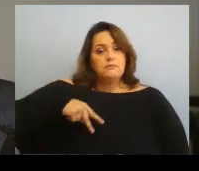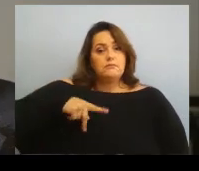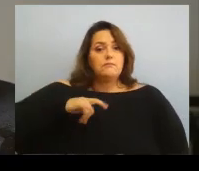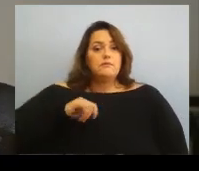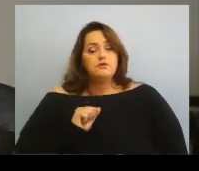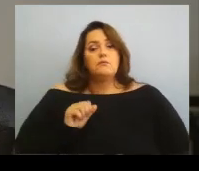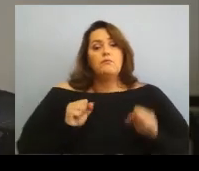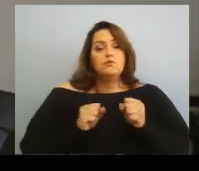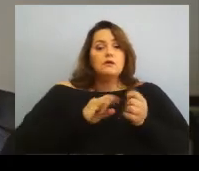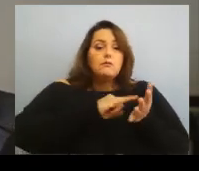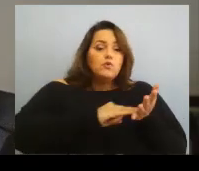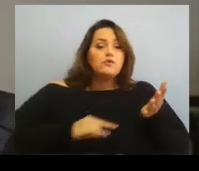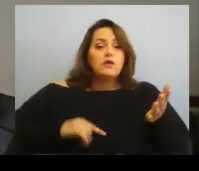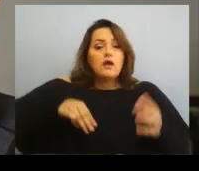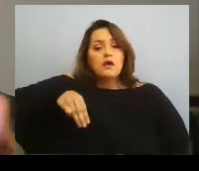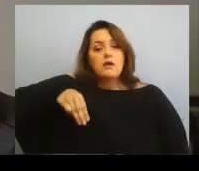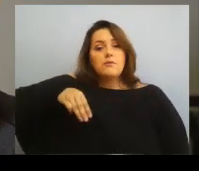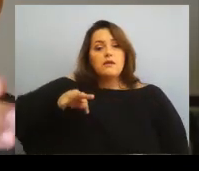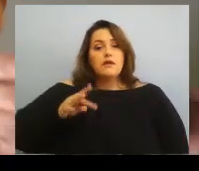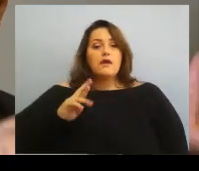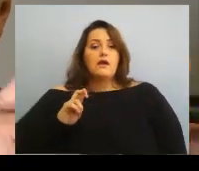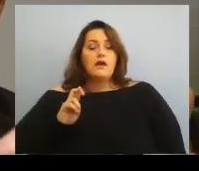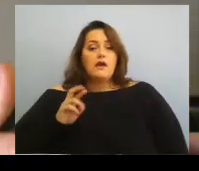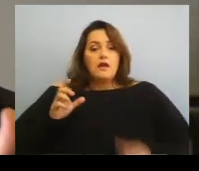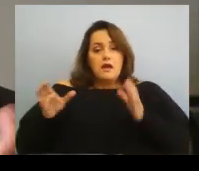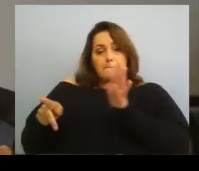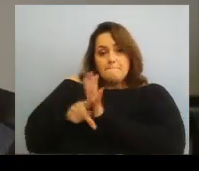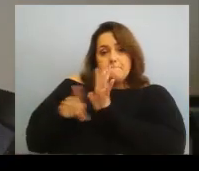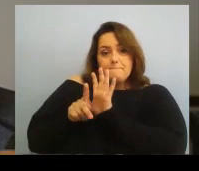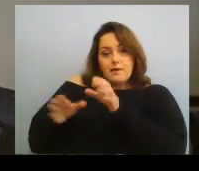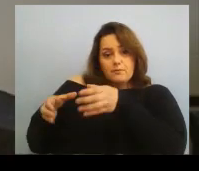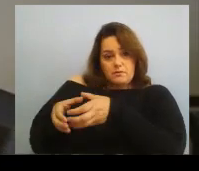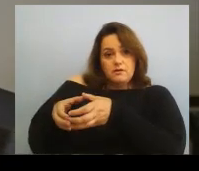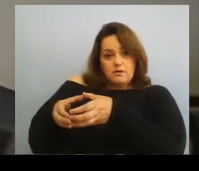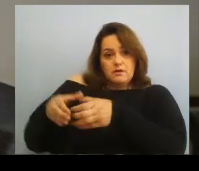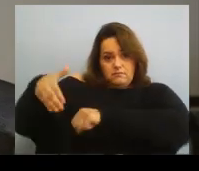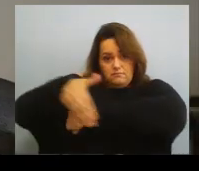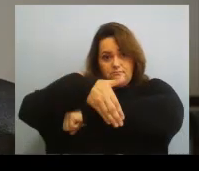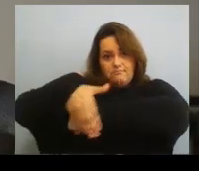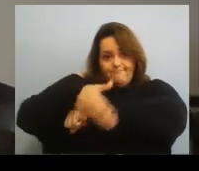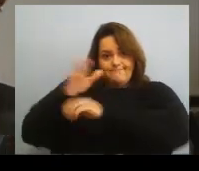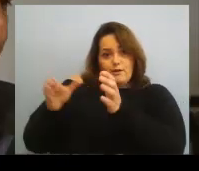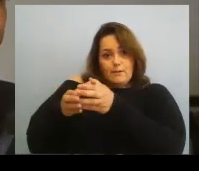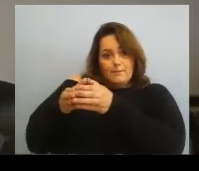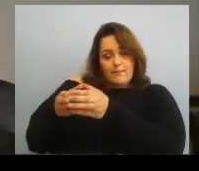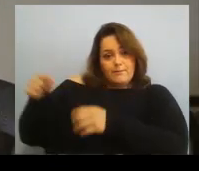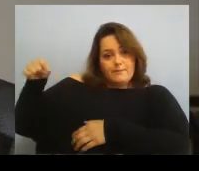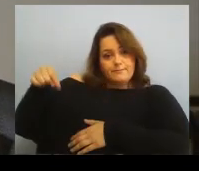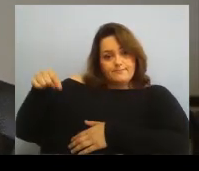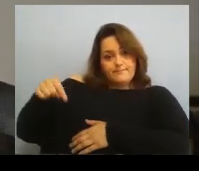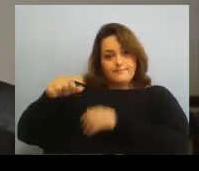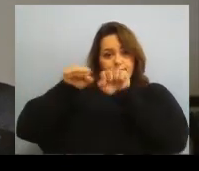poder documentar um MTR saindo resíduo daquela unidade, você precisa ter o endereço daquela unidade. Então aqui o